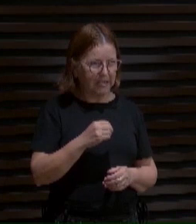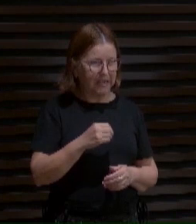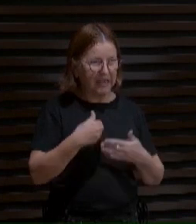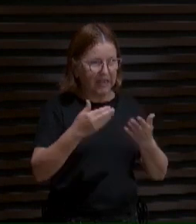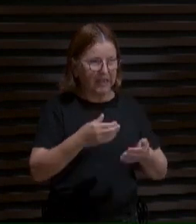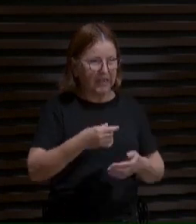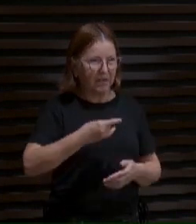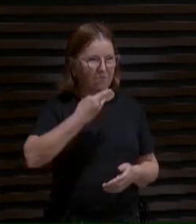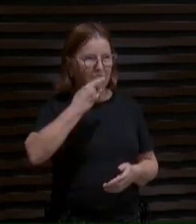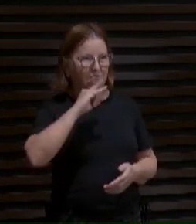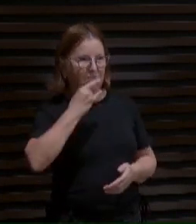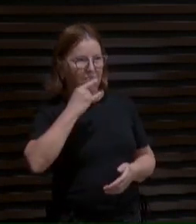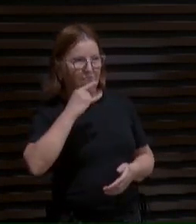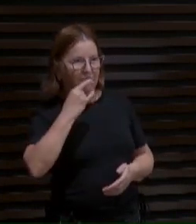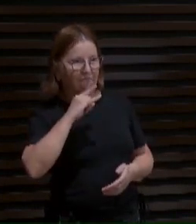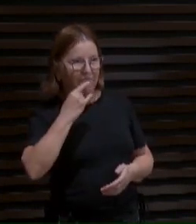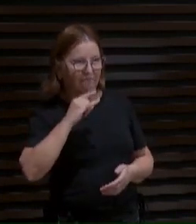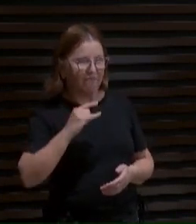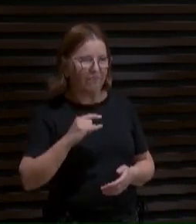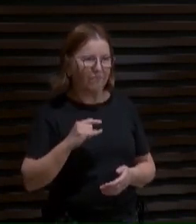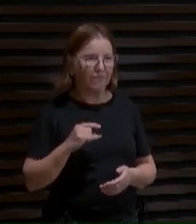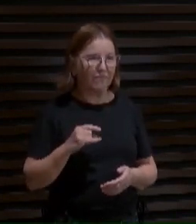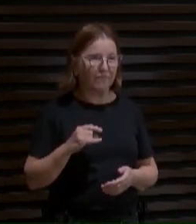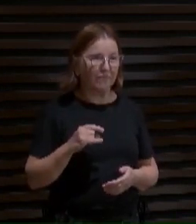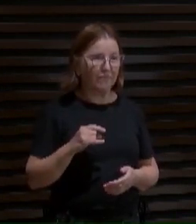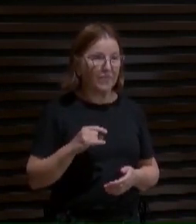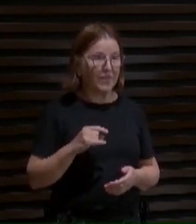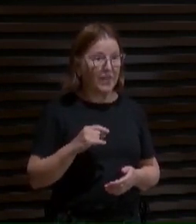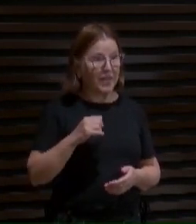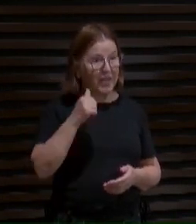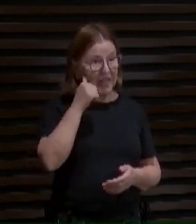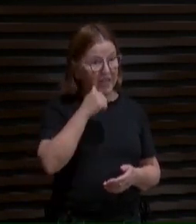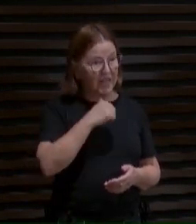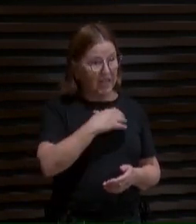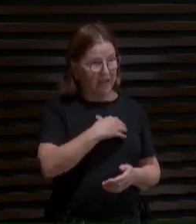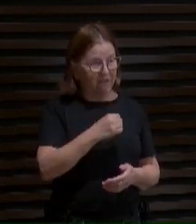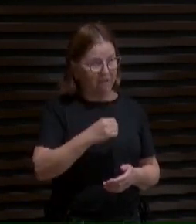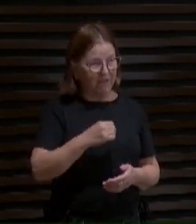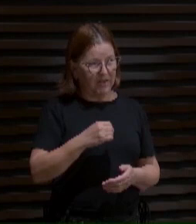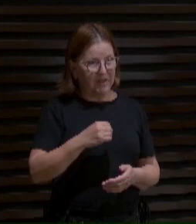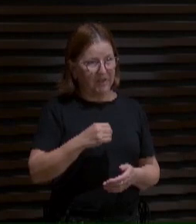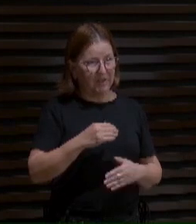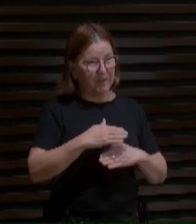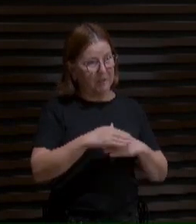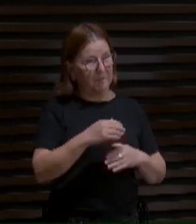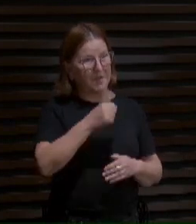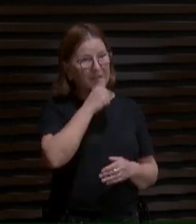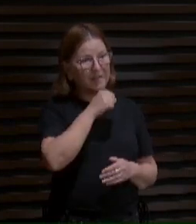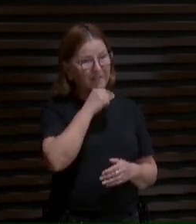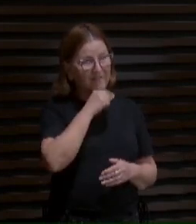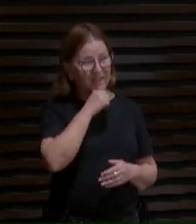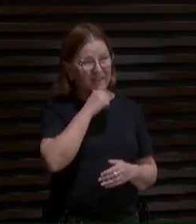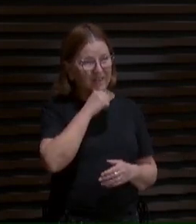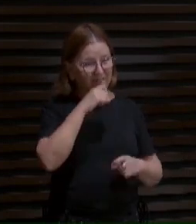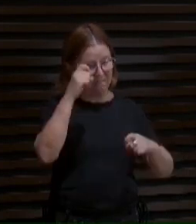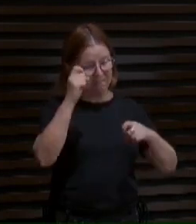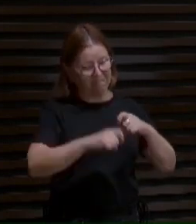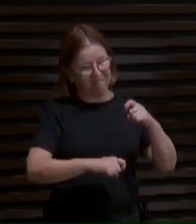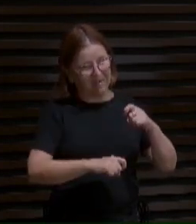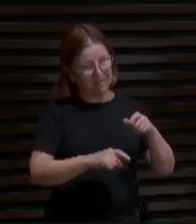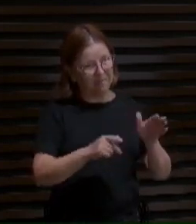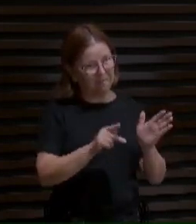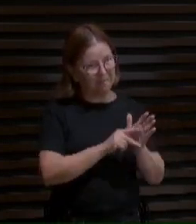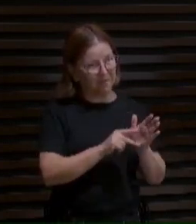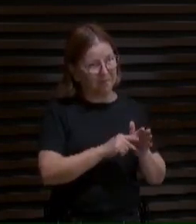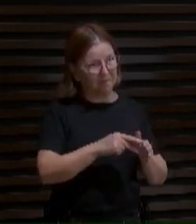e a primeira cruzou com o pai e teve o Moabe. A segunda cruzou com o pai na